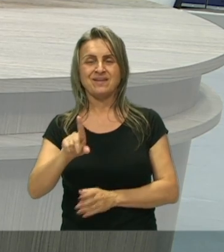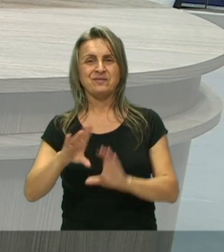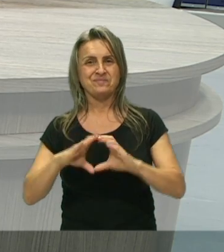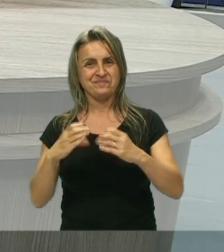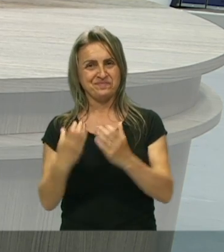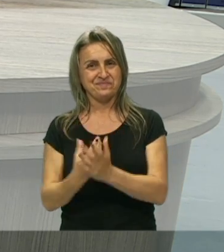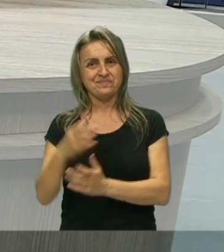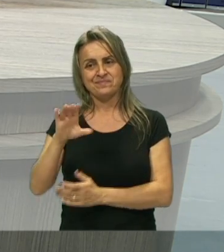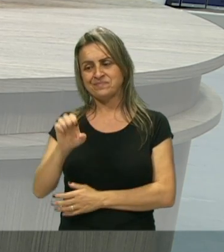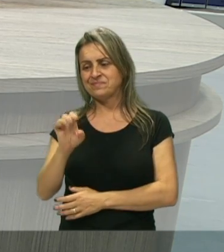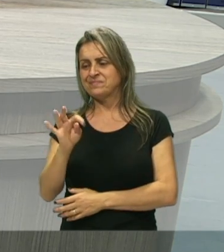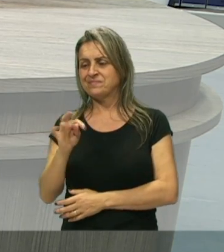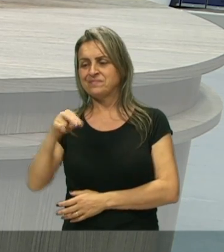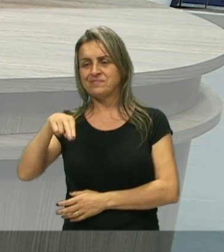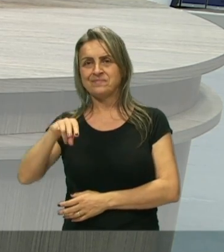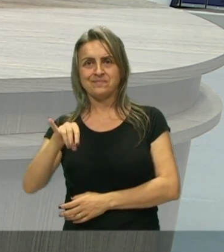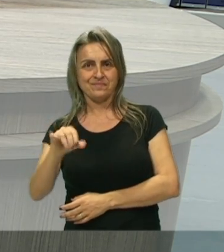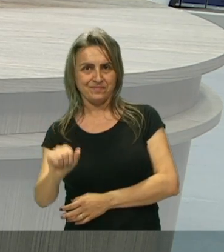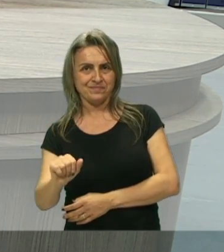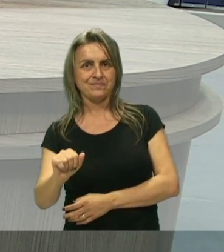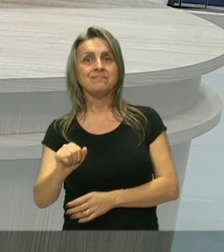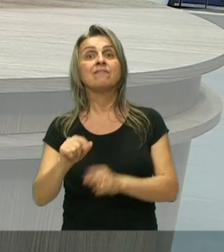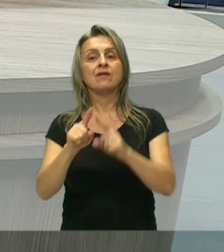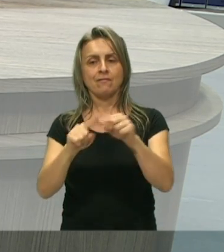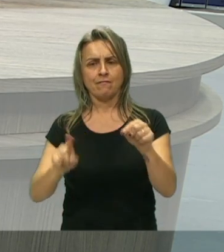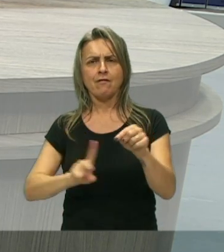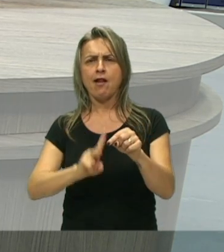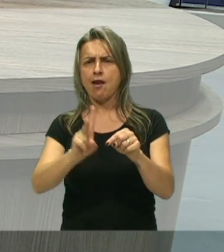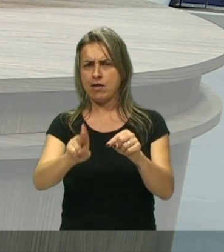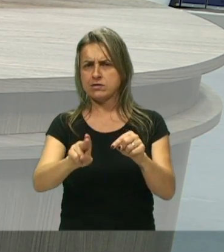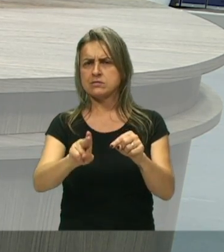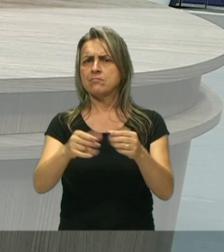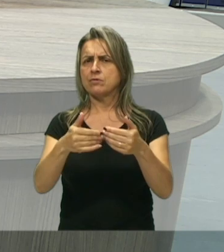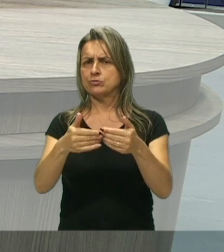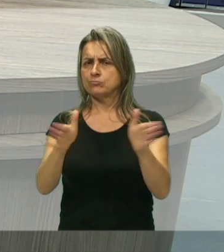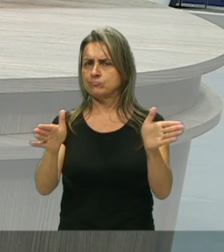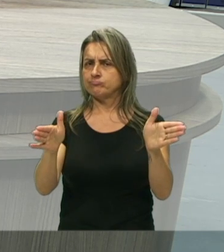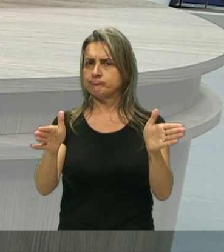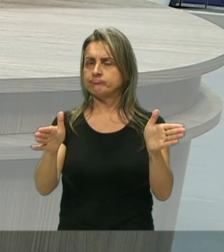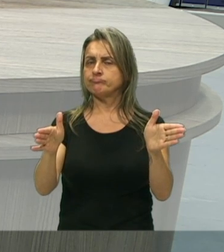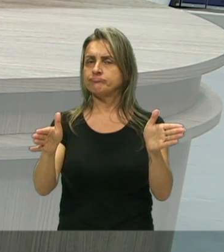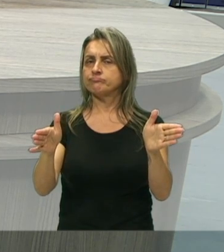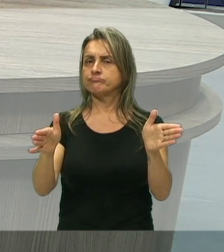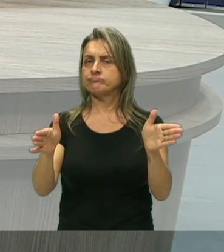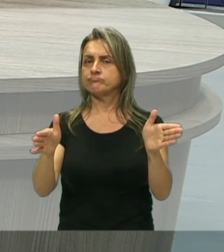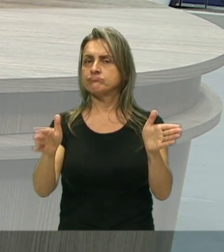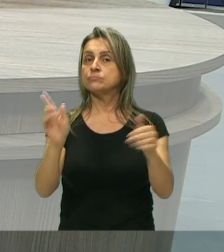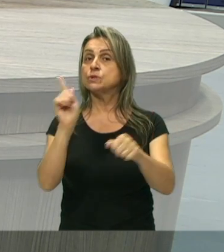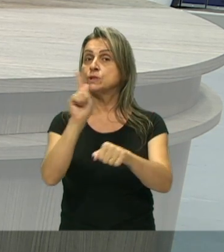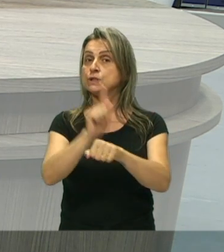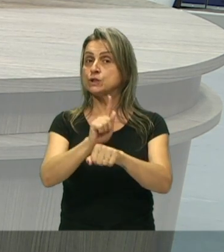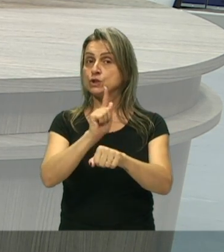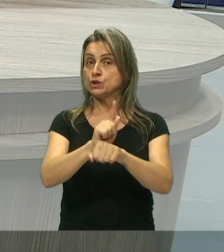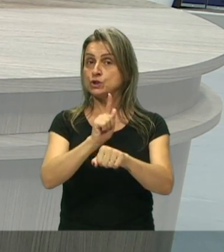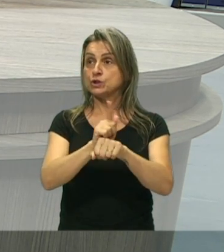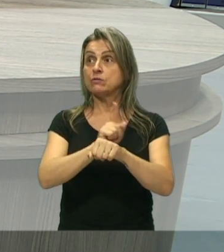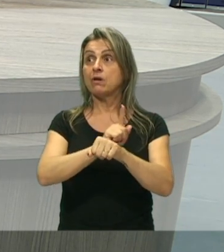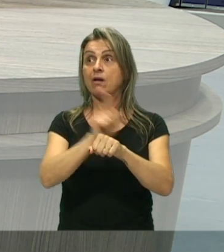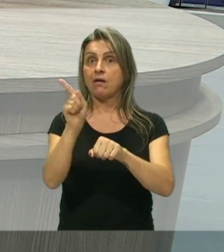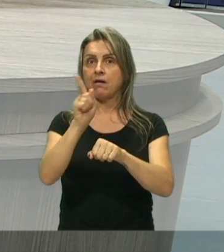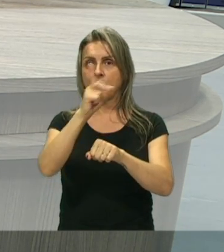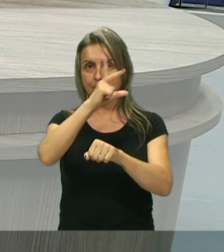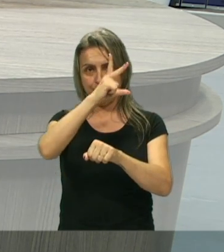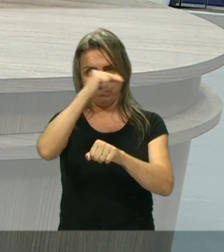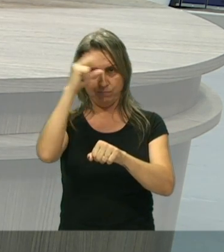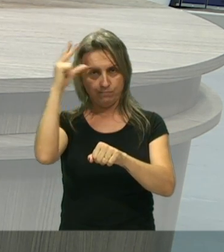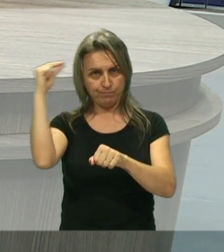Isso. Uhum. Daí vai ser feito o lançamento, vai ser feito o lançamento na gestão, lá na prefeitura, né?